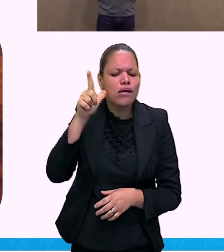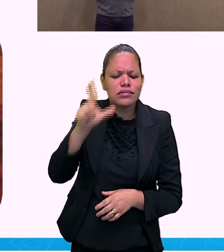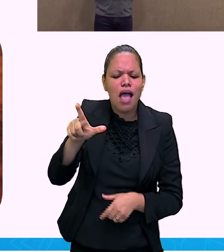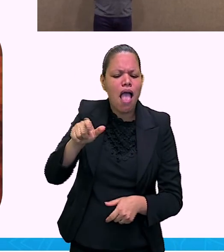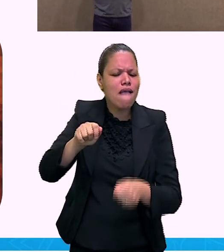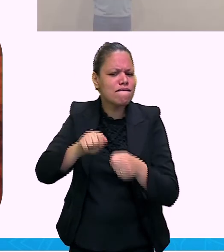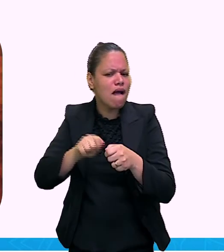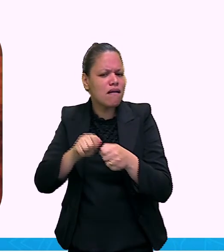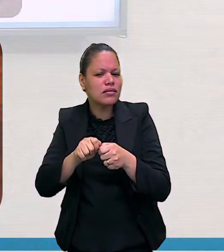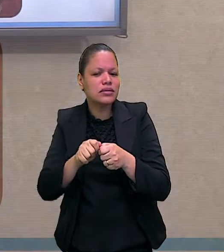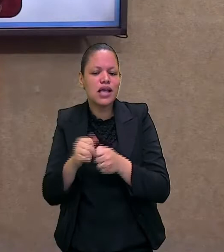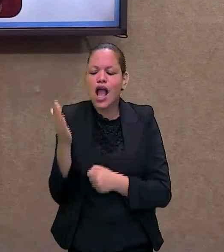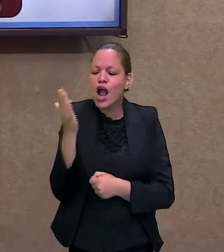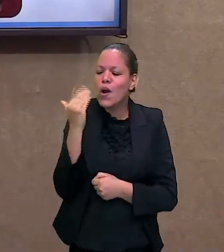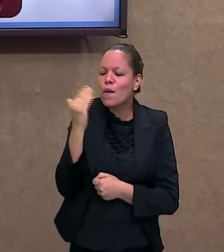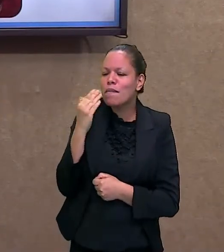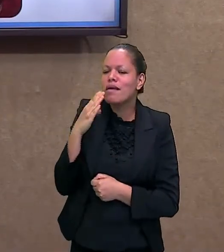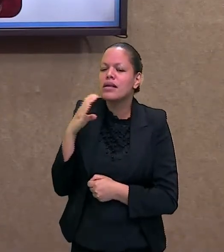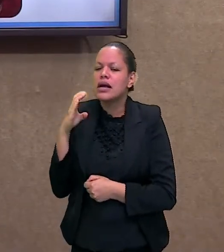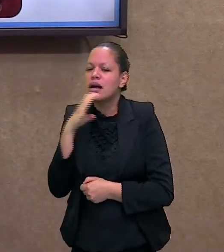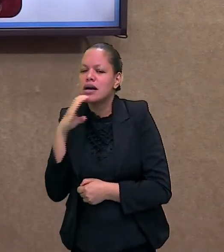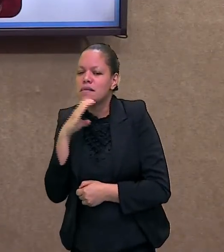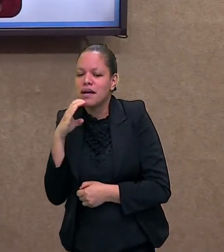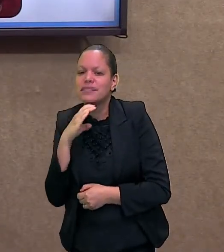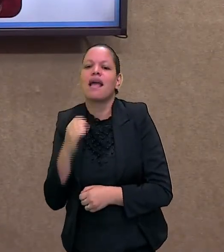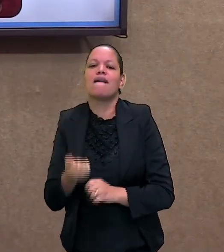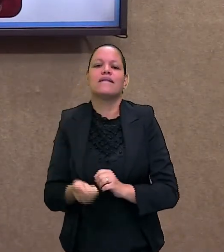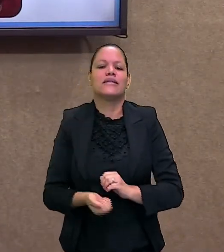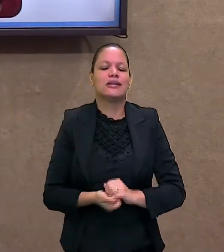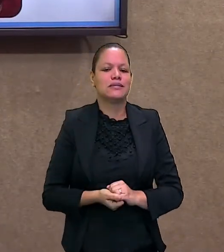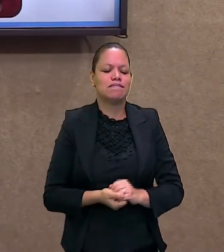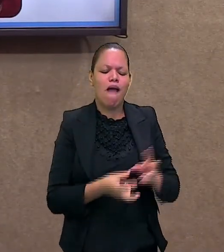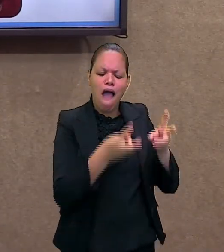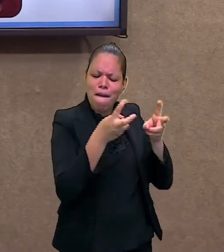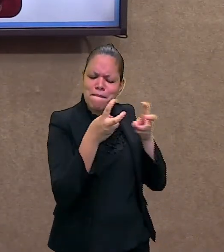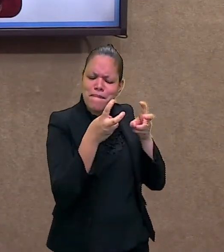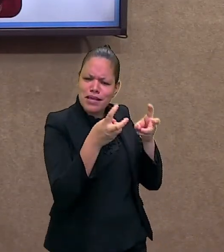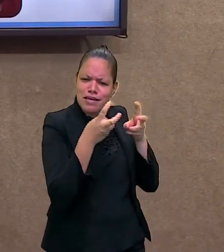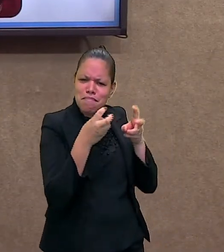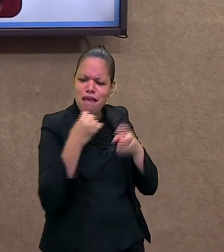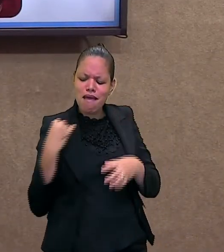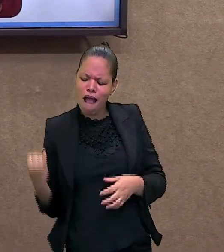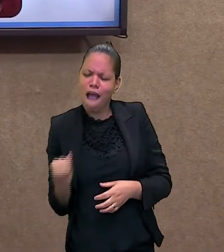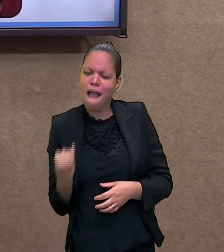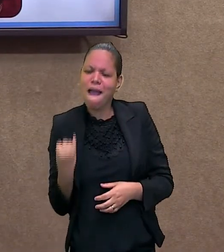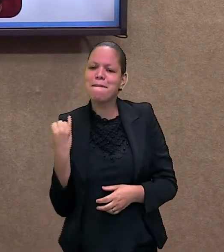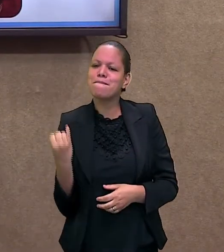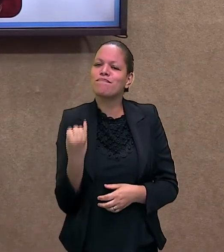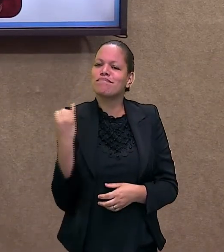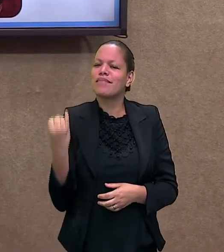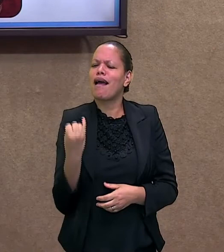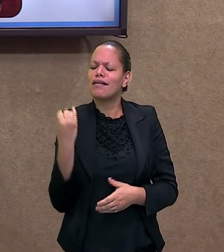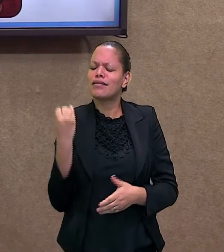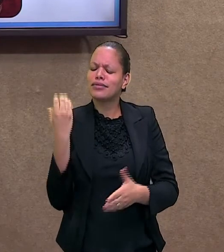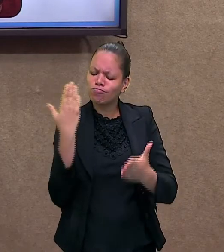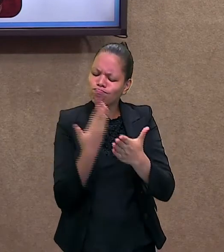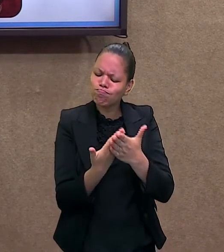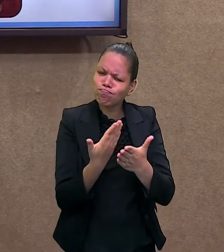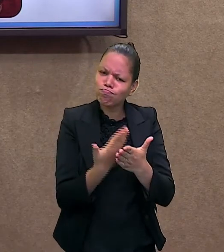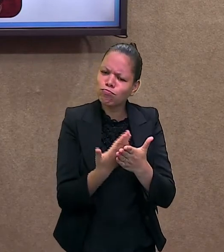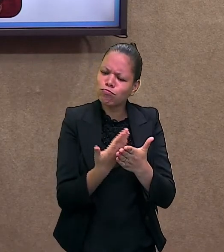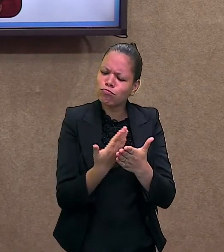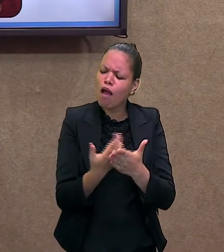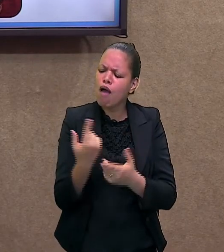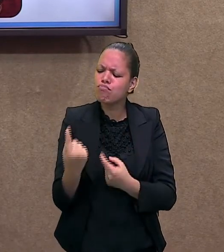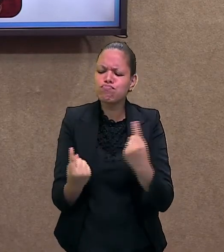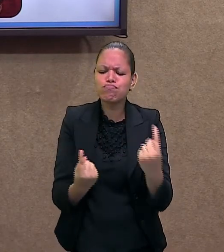pratos típicos determinados para essa região. Perceberam quanto é importante estudar cada região? Eu faço agora um convite